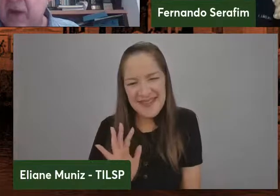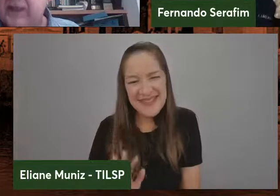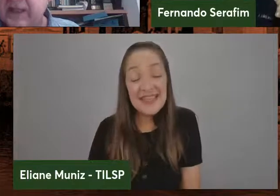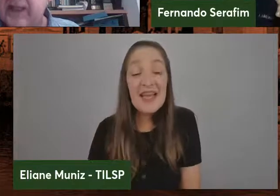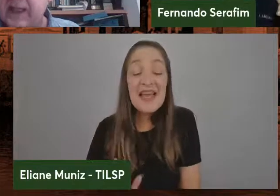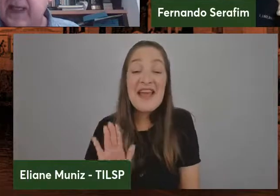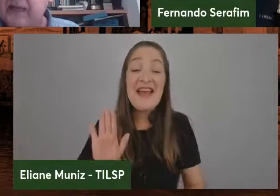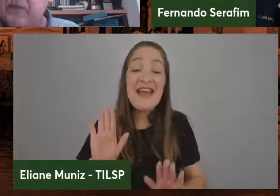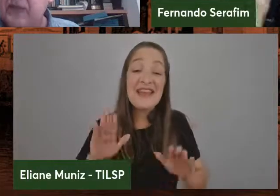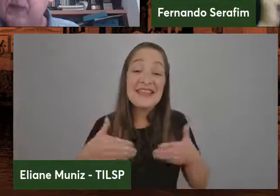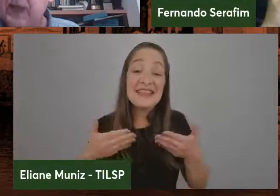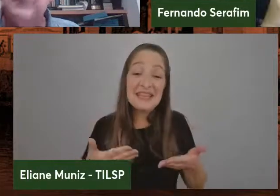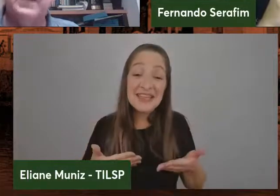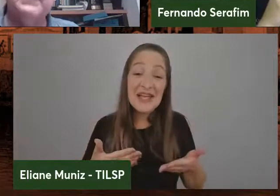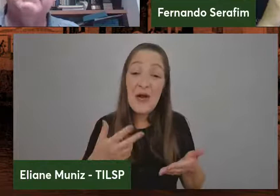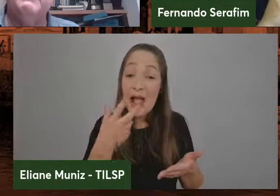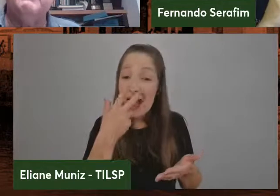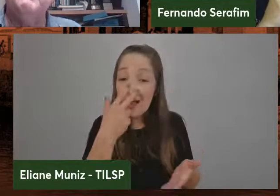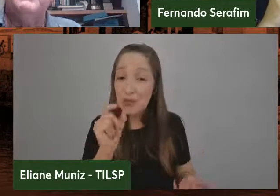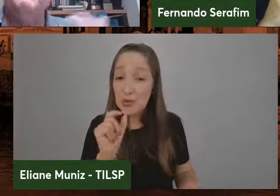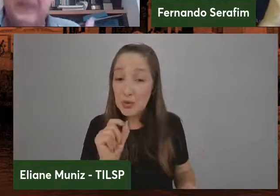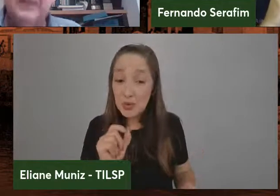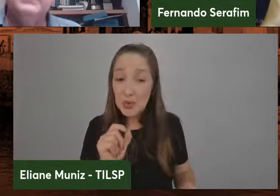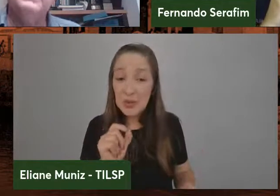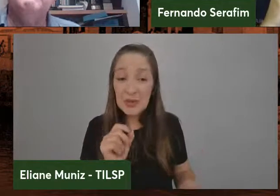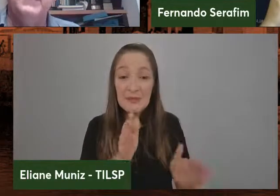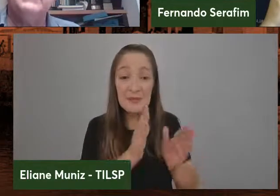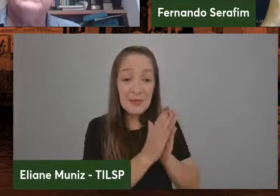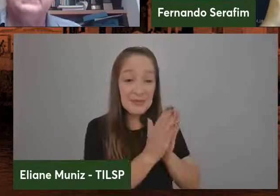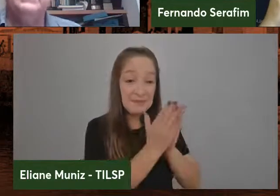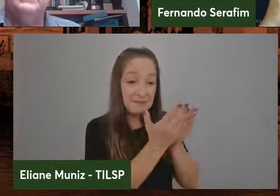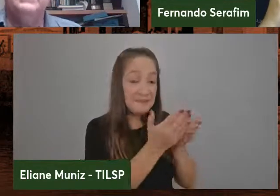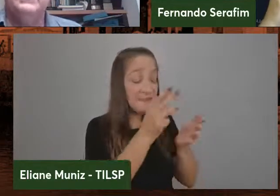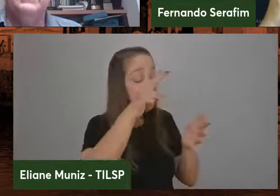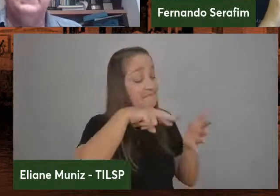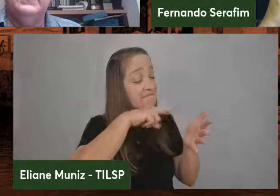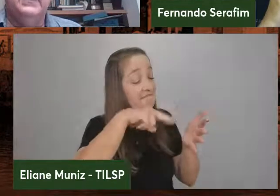Então, eu acho que ler é muito mais prazer. Para mim,